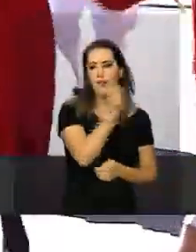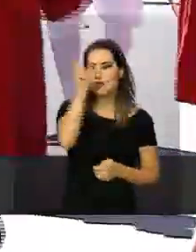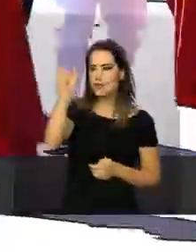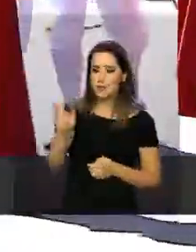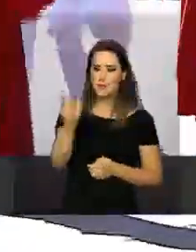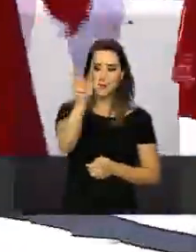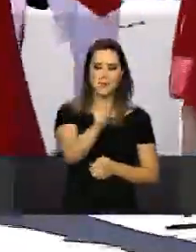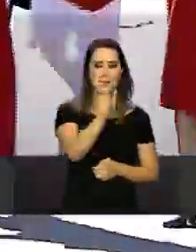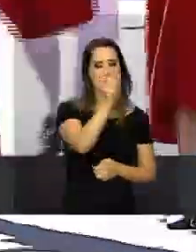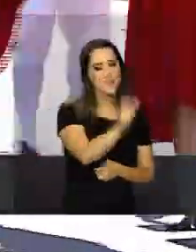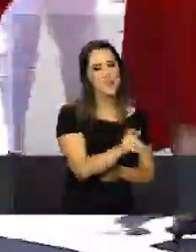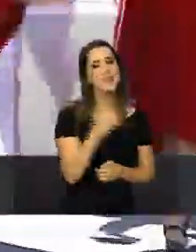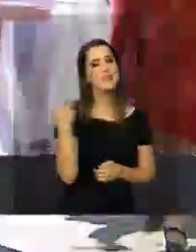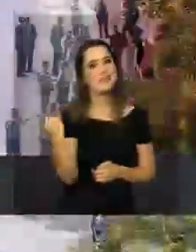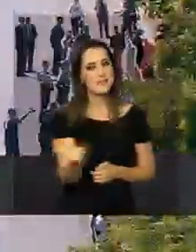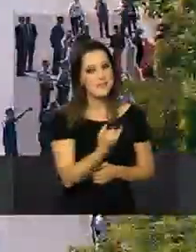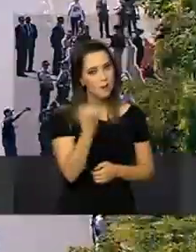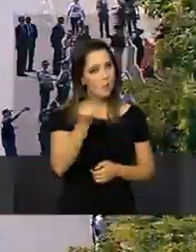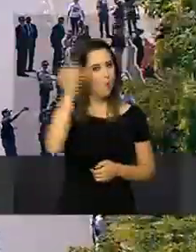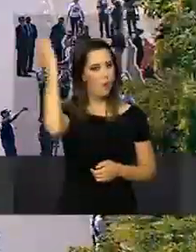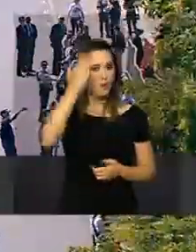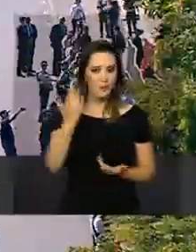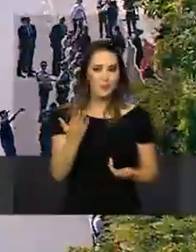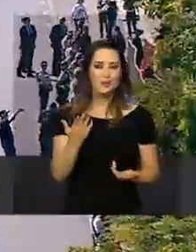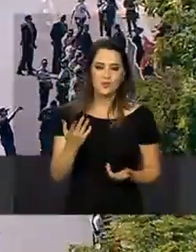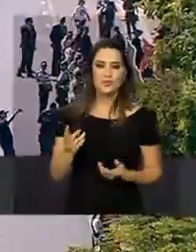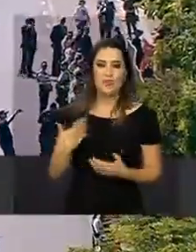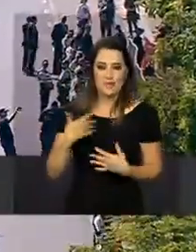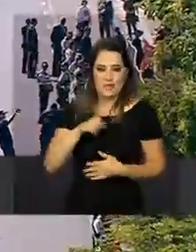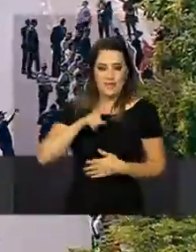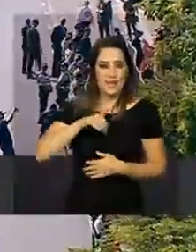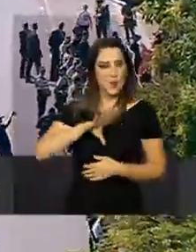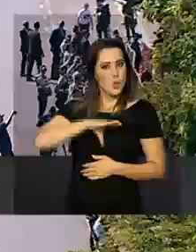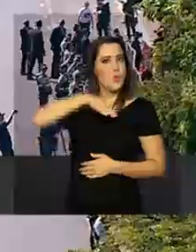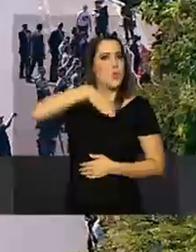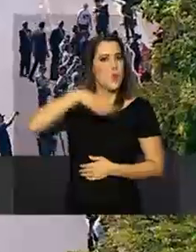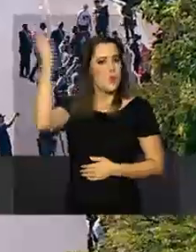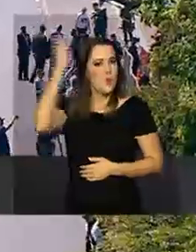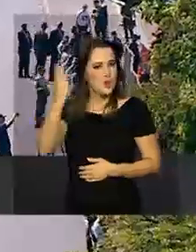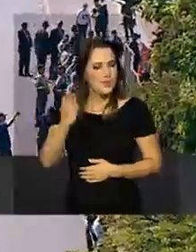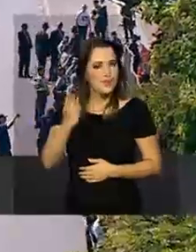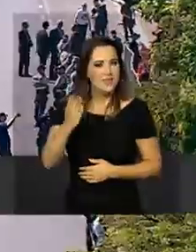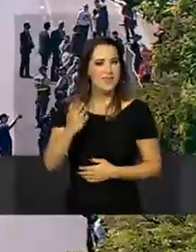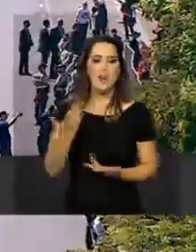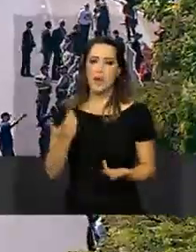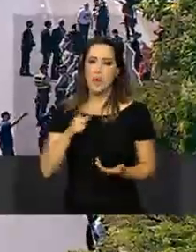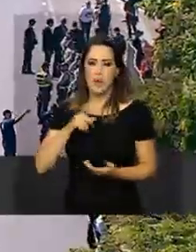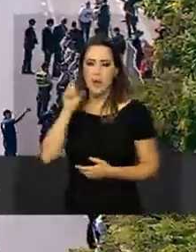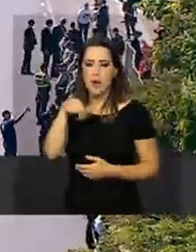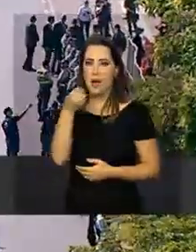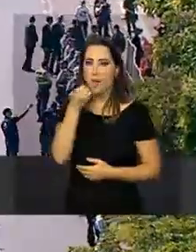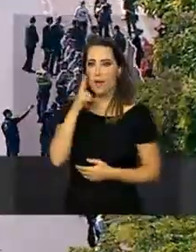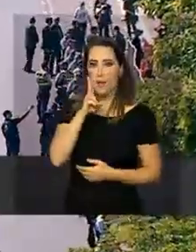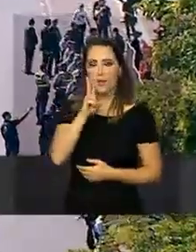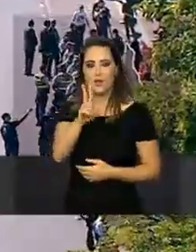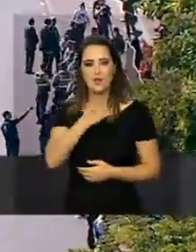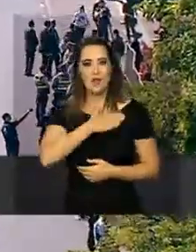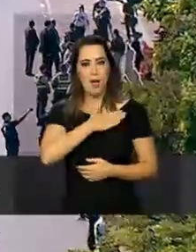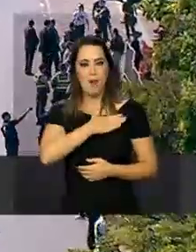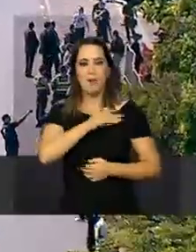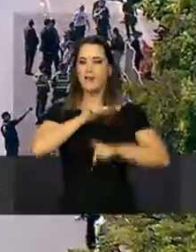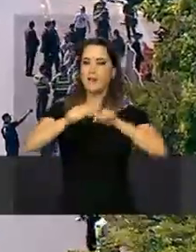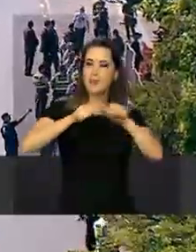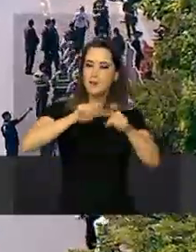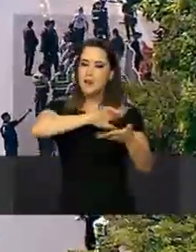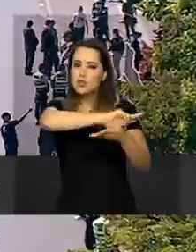heróis brasileiros. Resgatando aí o orgulho nacional, né? Exatamente. É bem interessante, né? Uma pátria se faz, né? Com gente atuando